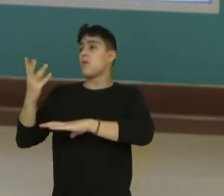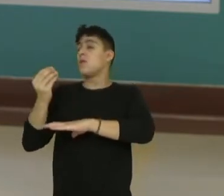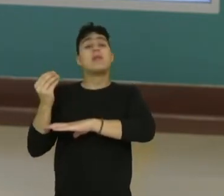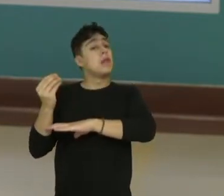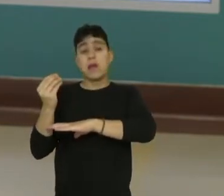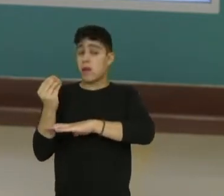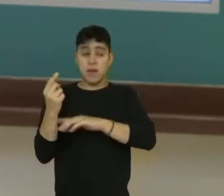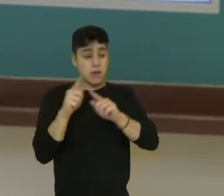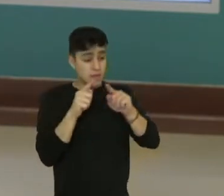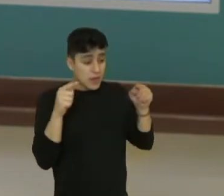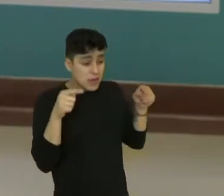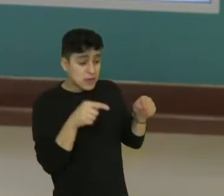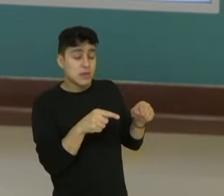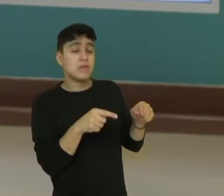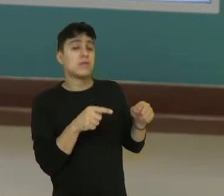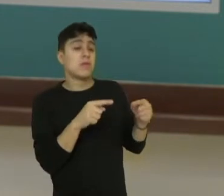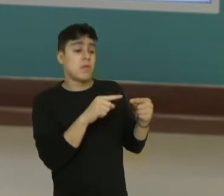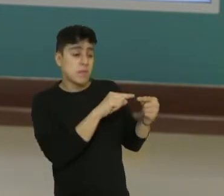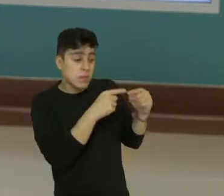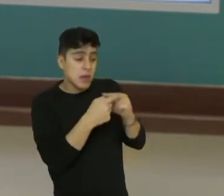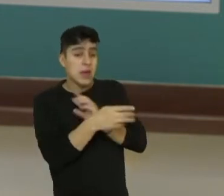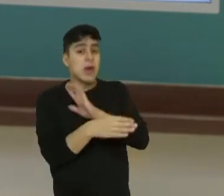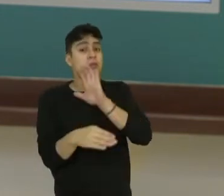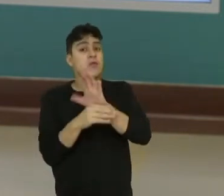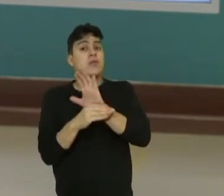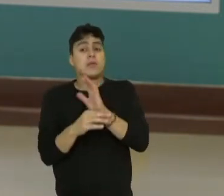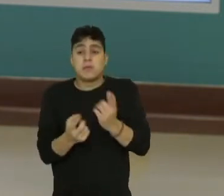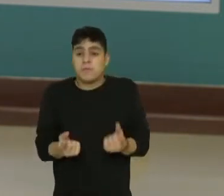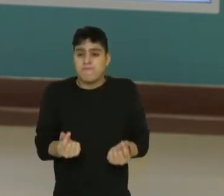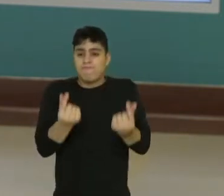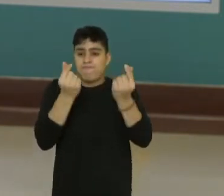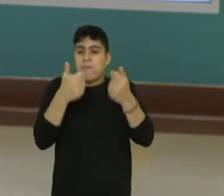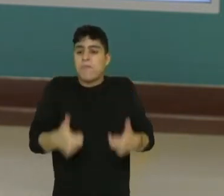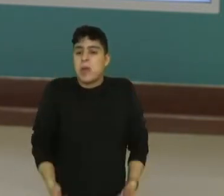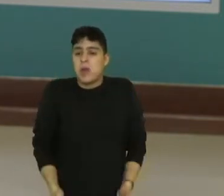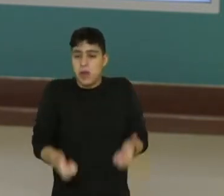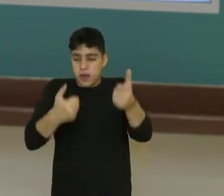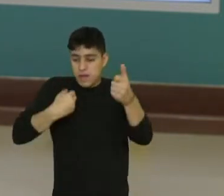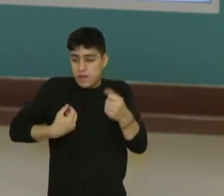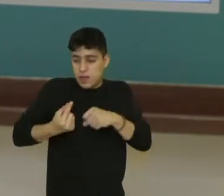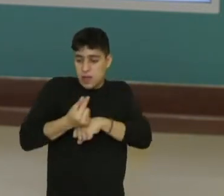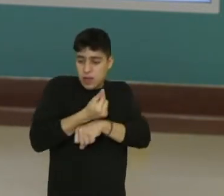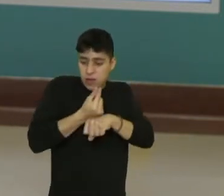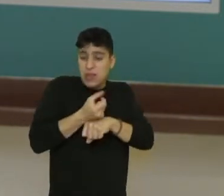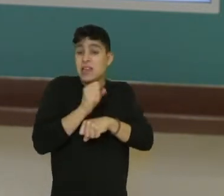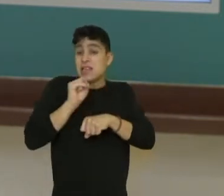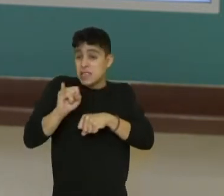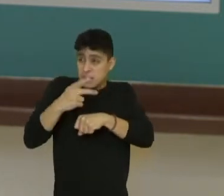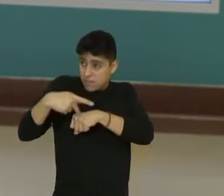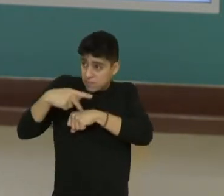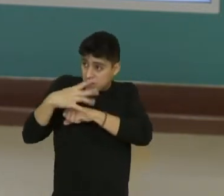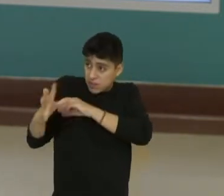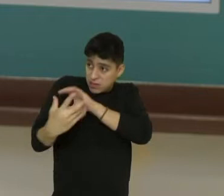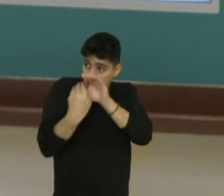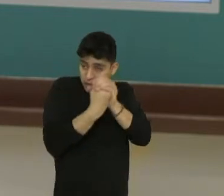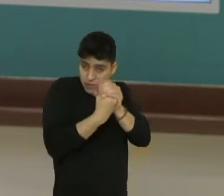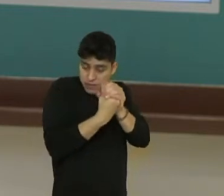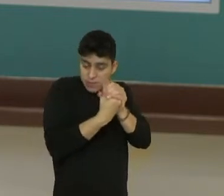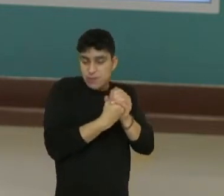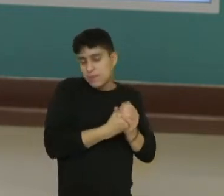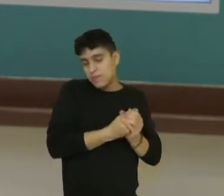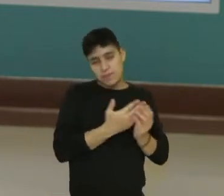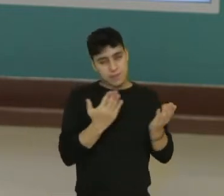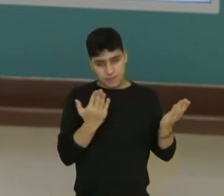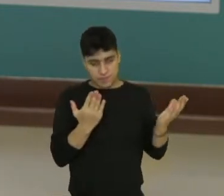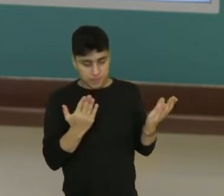de enriquecimento, melhoria econômica para os países que formam o grupo. Então, dentro